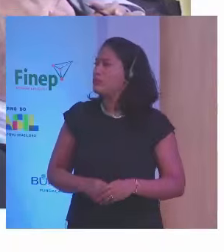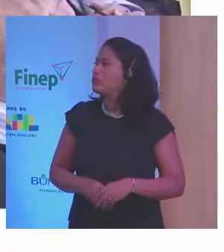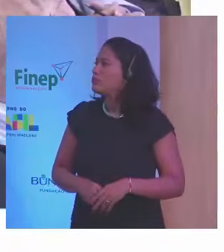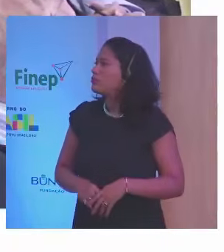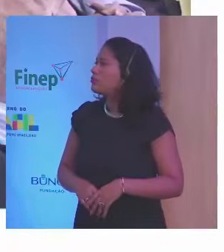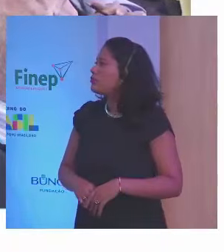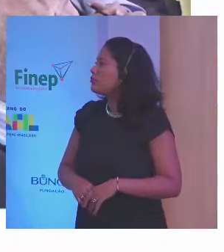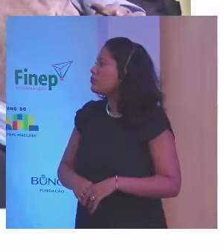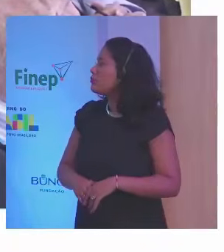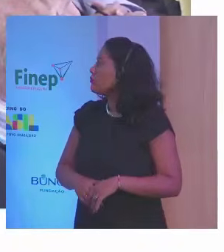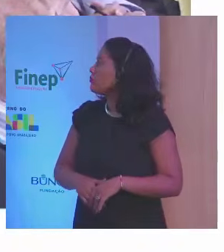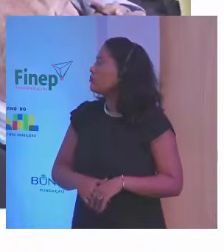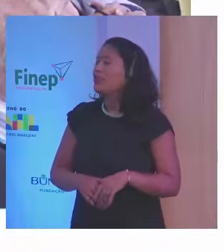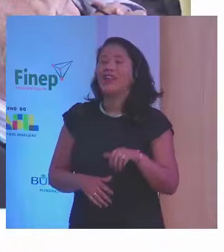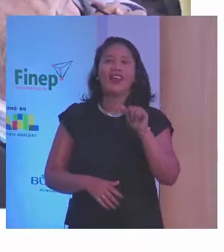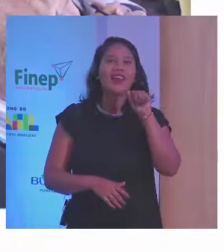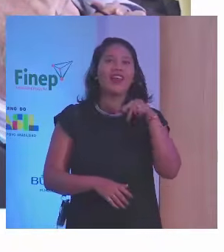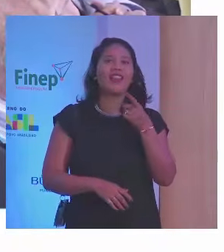sou zero de